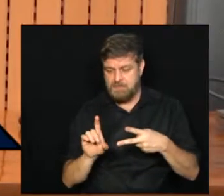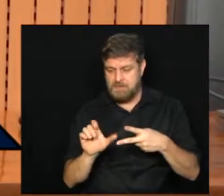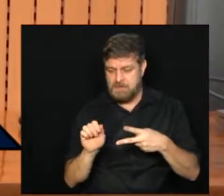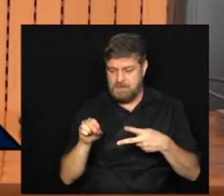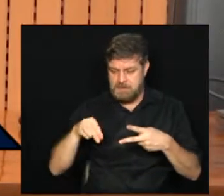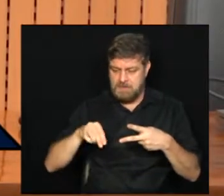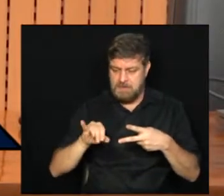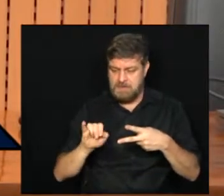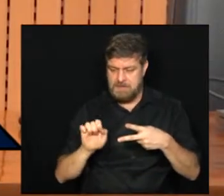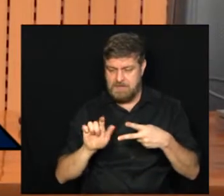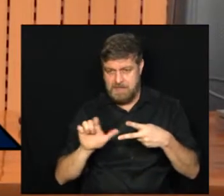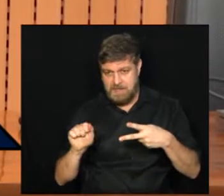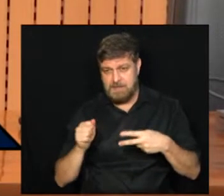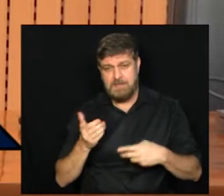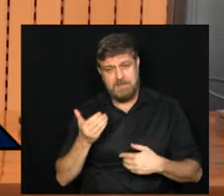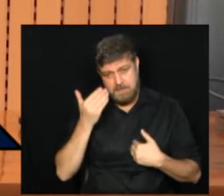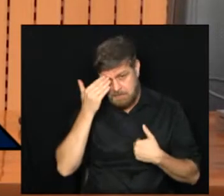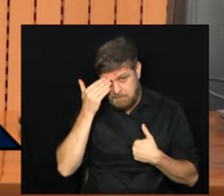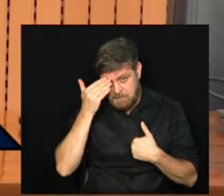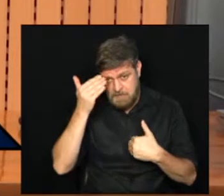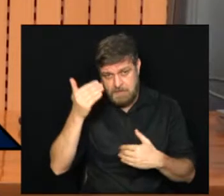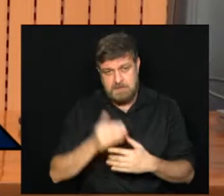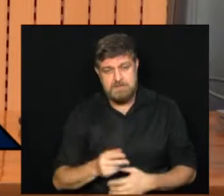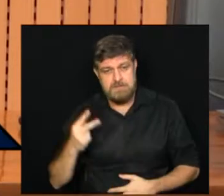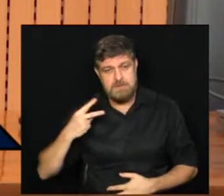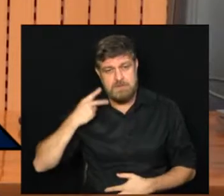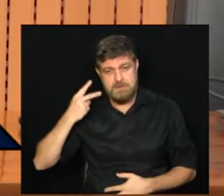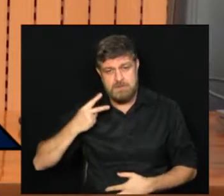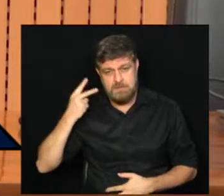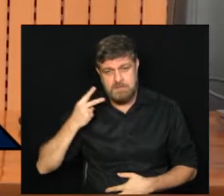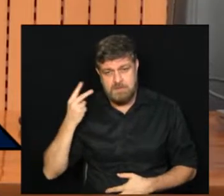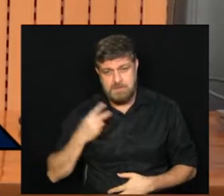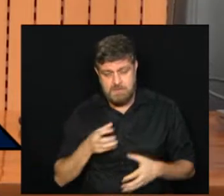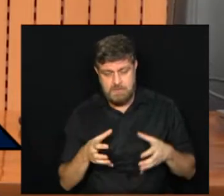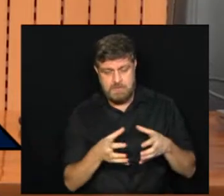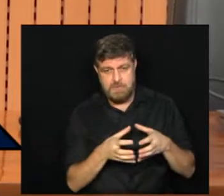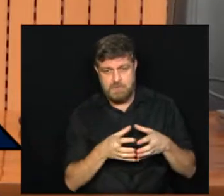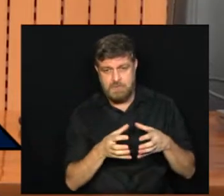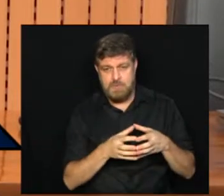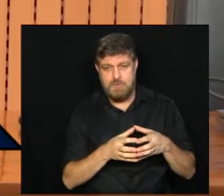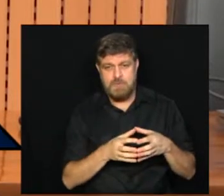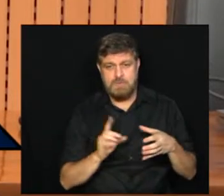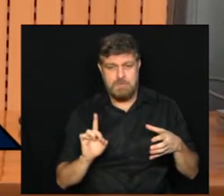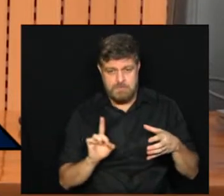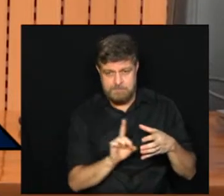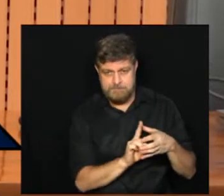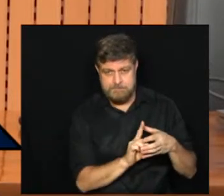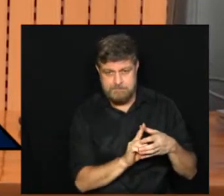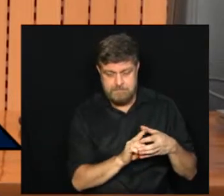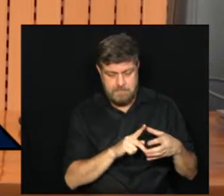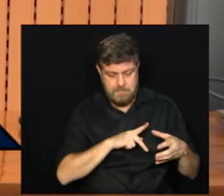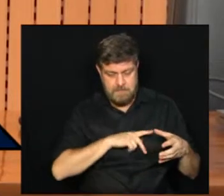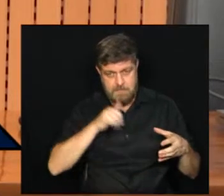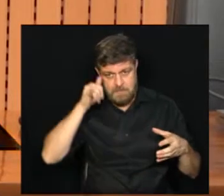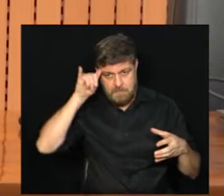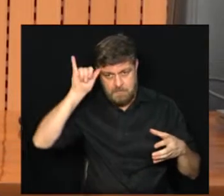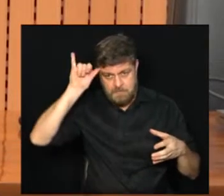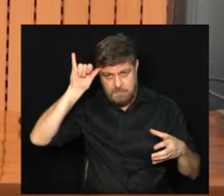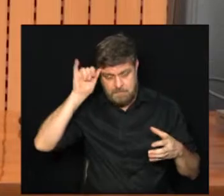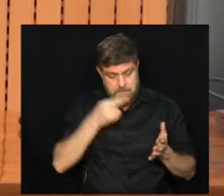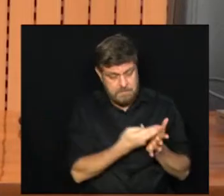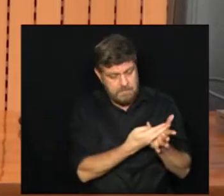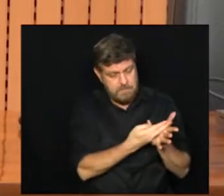infância. Quero agradecer aos vereadores que compõem comigo aqui essa comissão, o vereador Paulo Búfalo, na relatoria da nossa